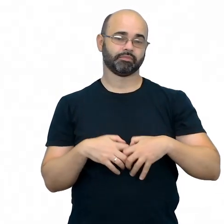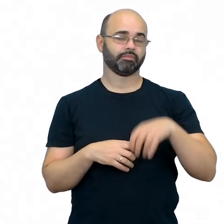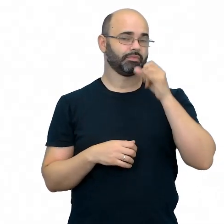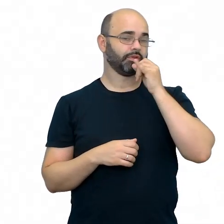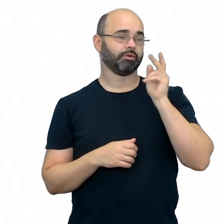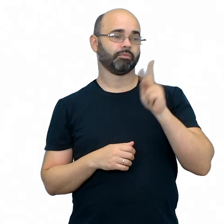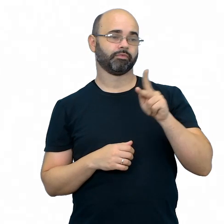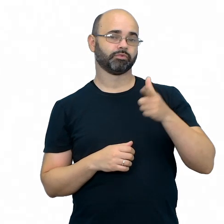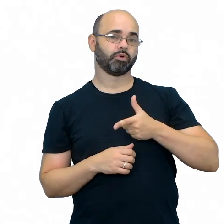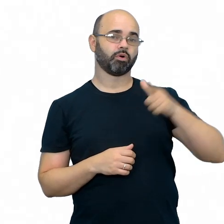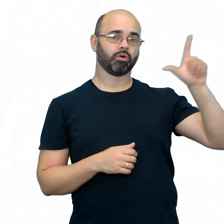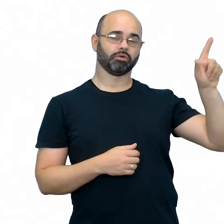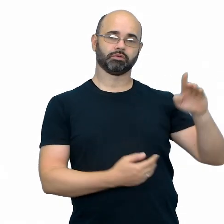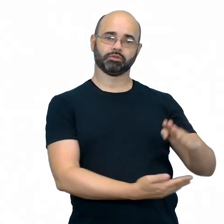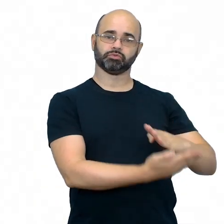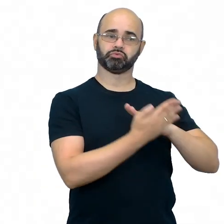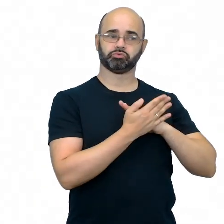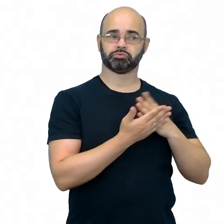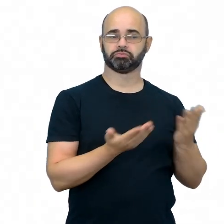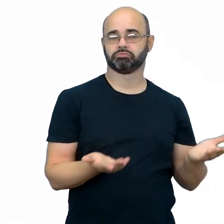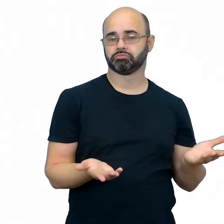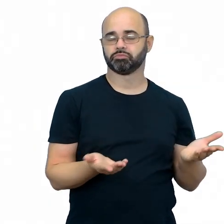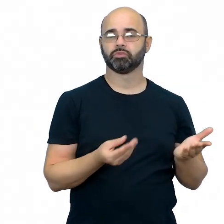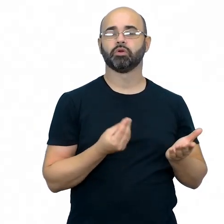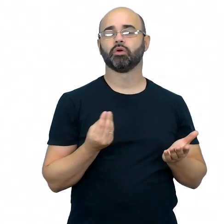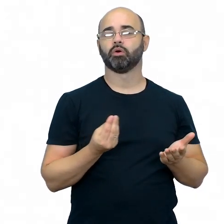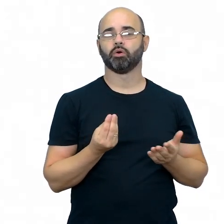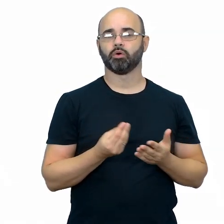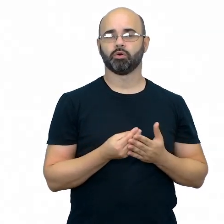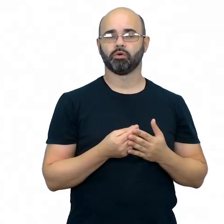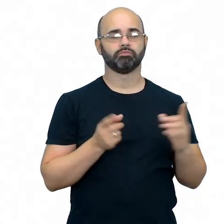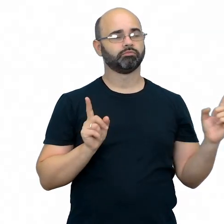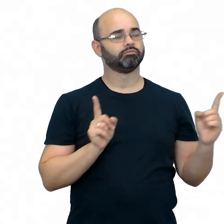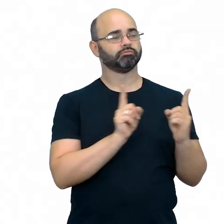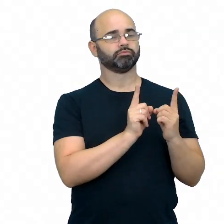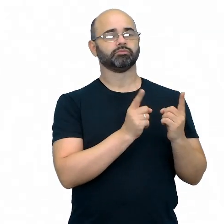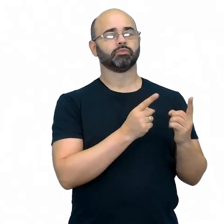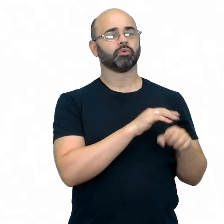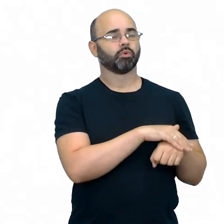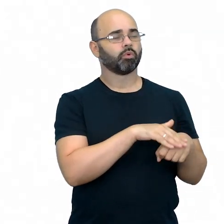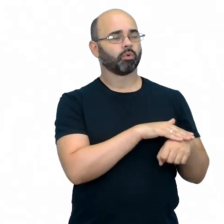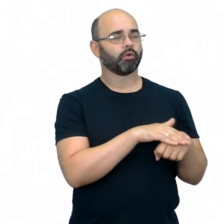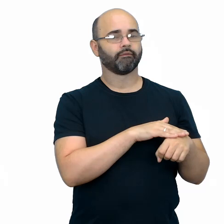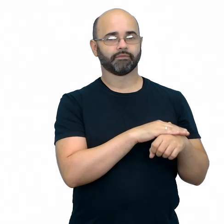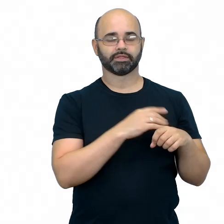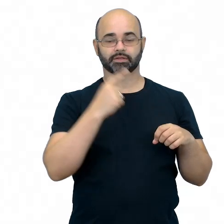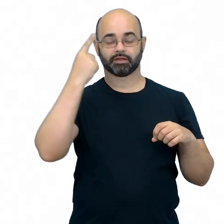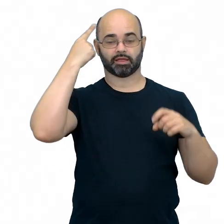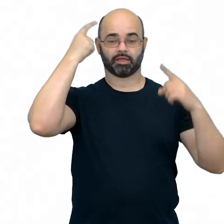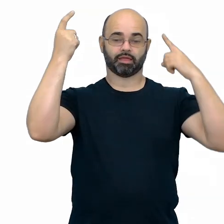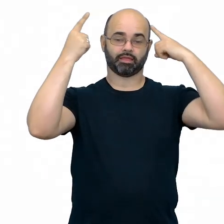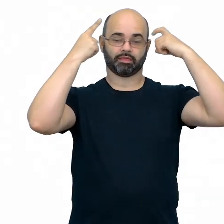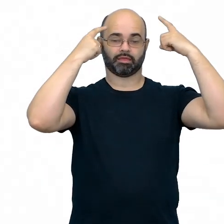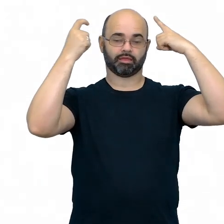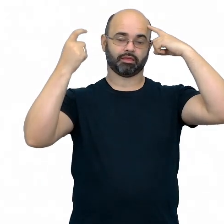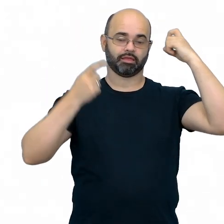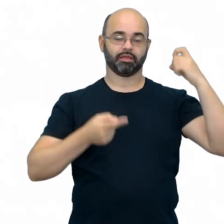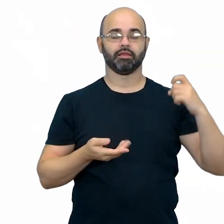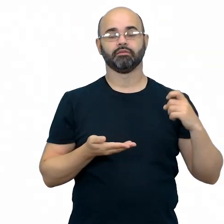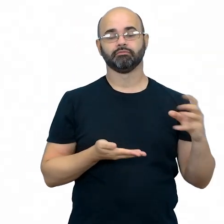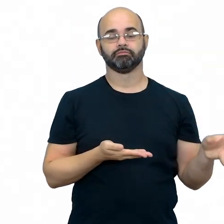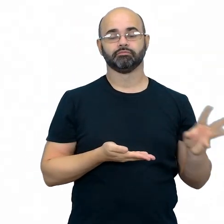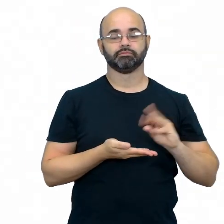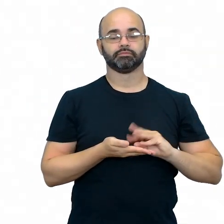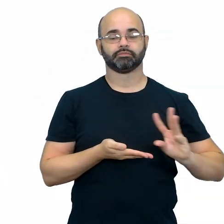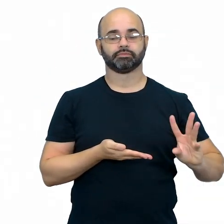colega de sala? Né? Fazer uma retomada dessas ideias, registrar essas ideias nesse momento que eu tenho de